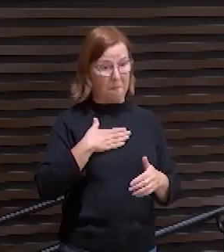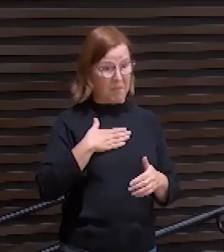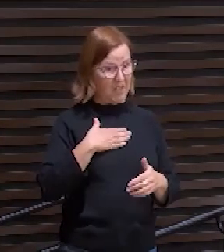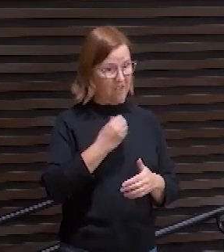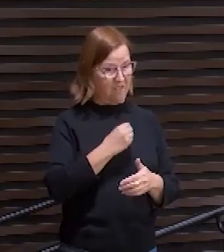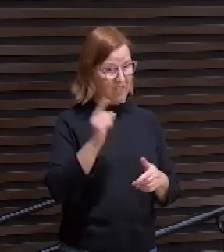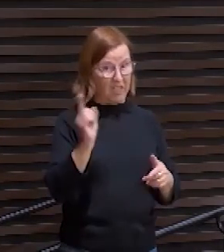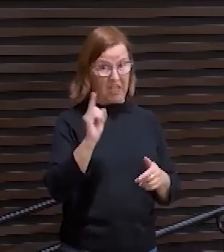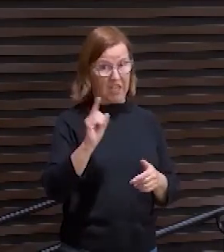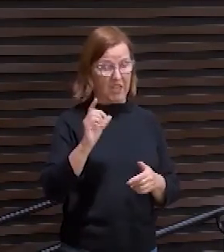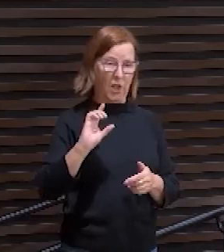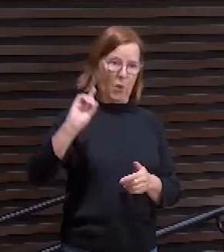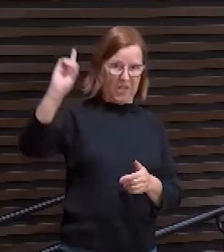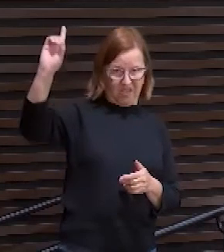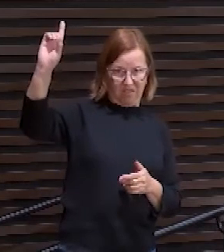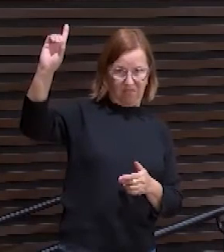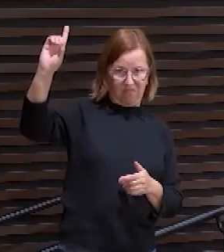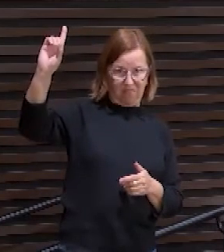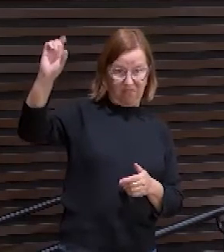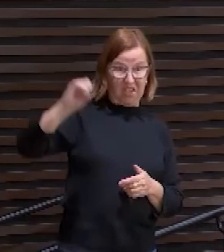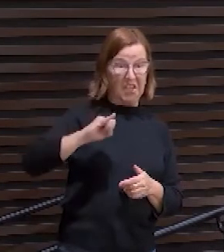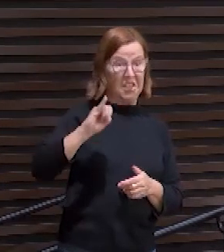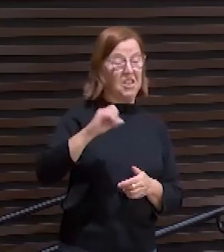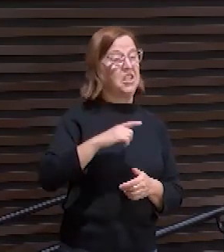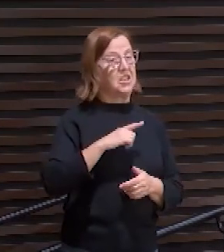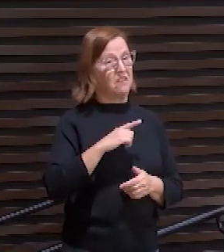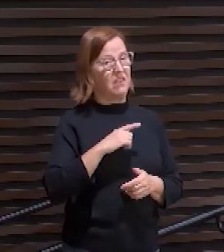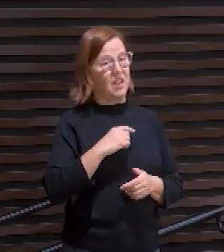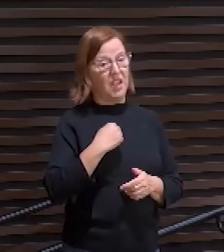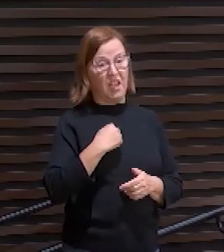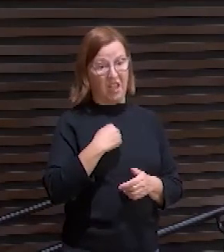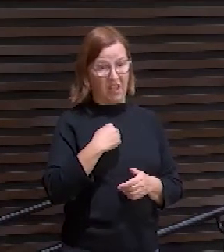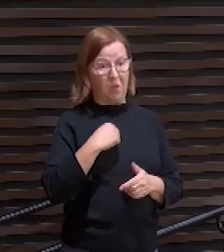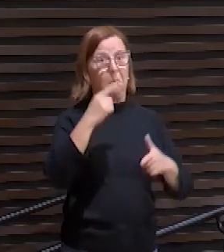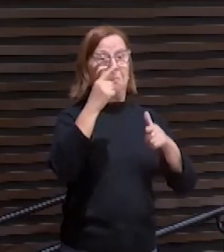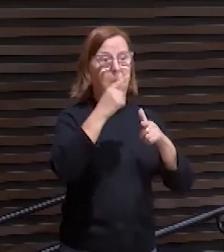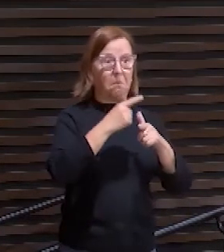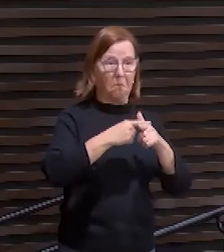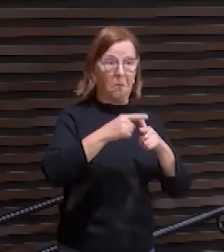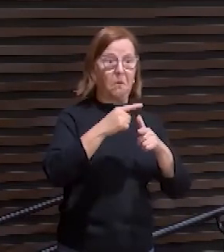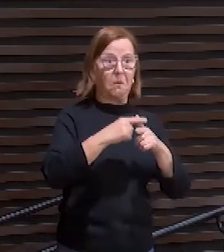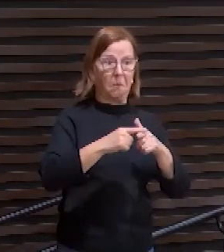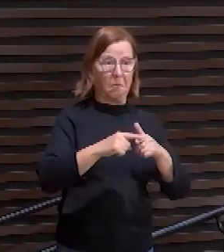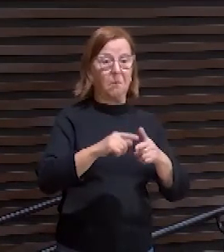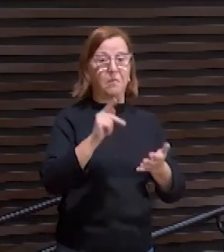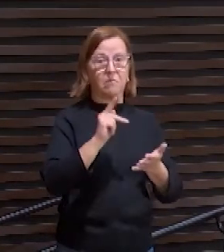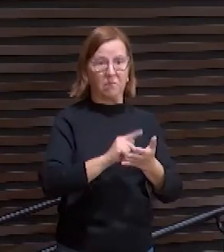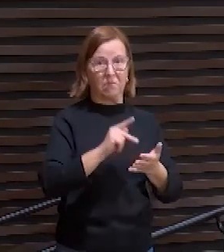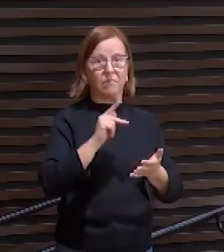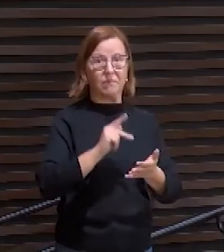em apuros. Eu estou com um grande problema.